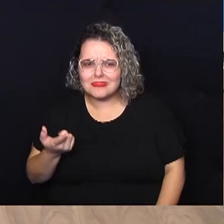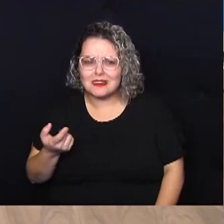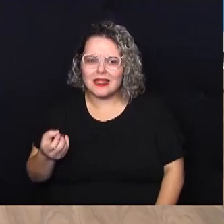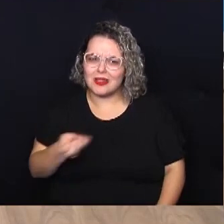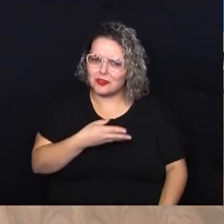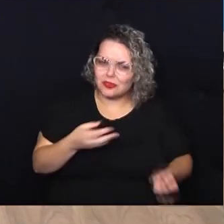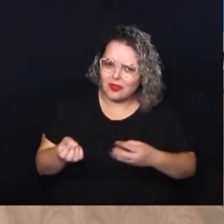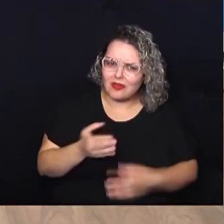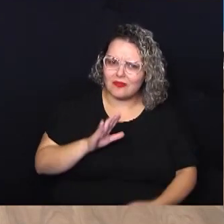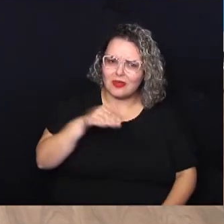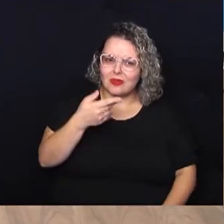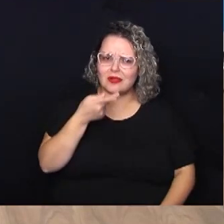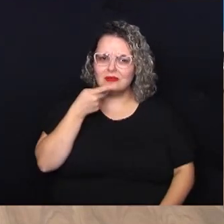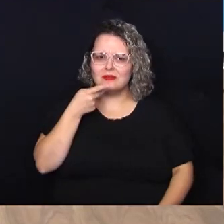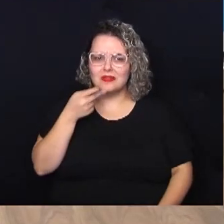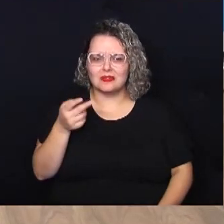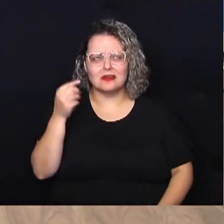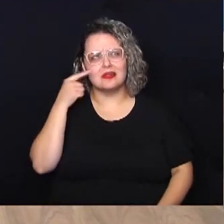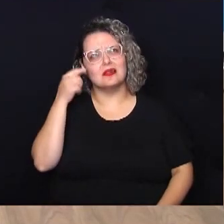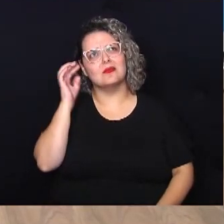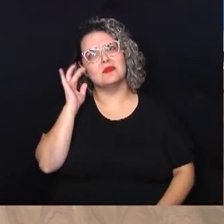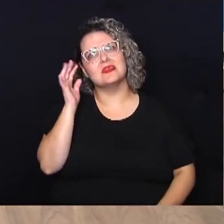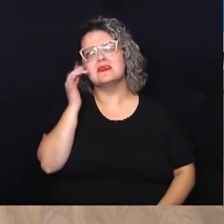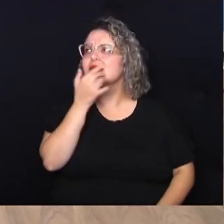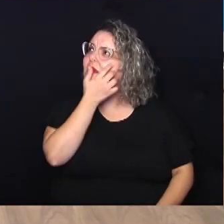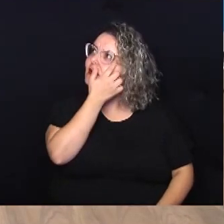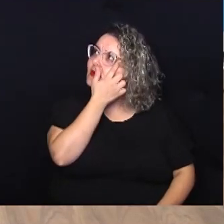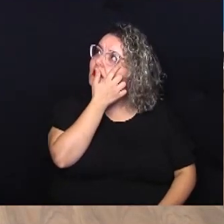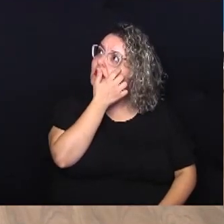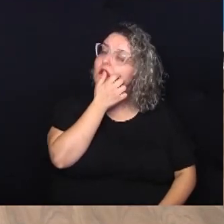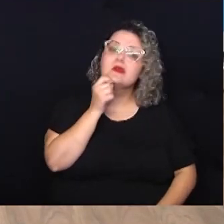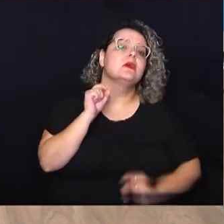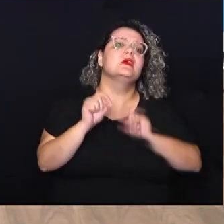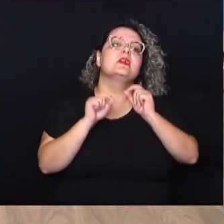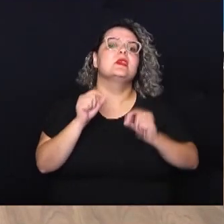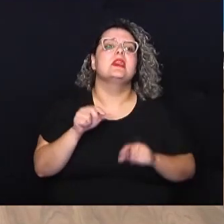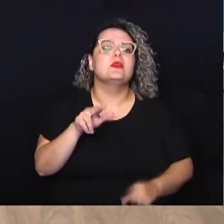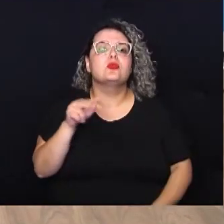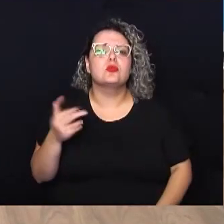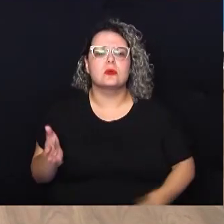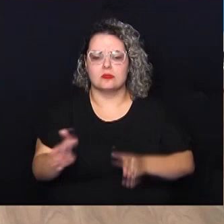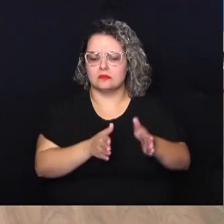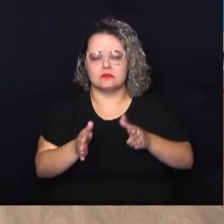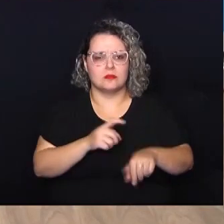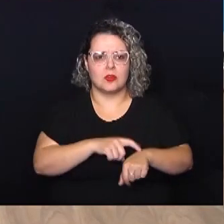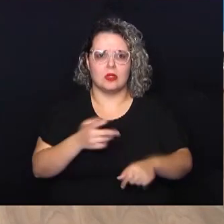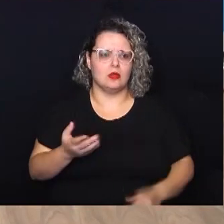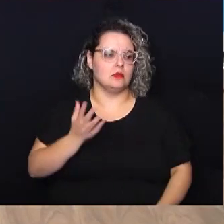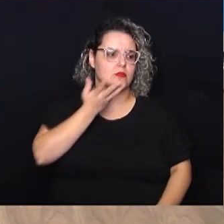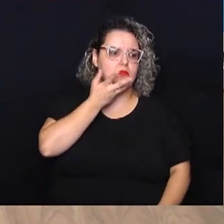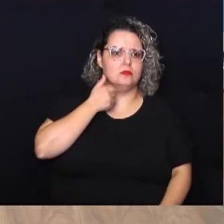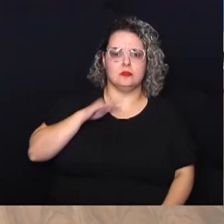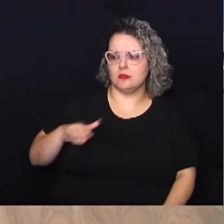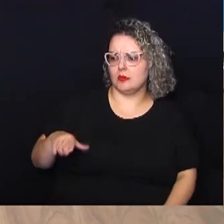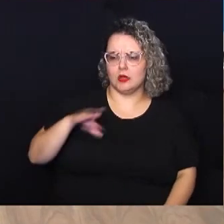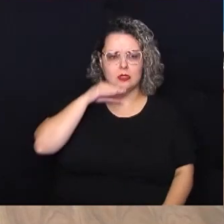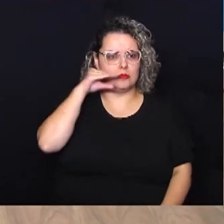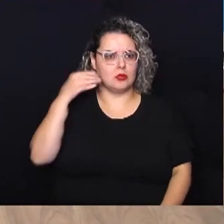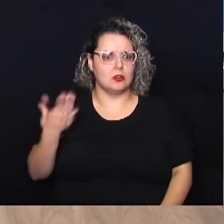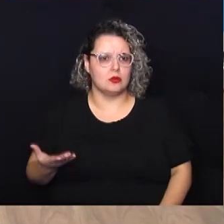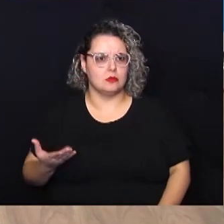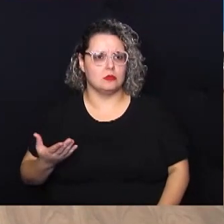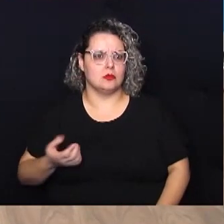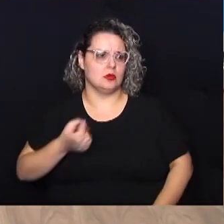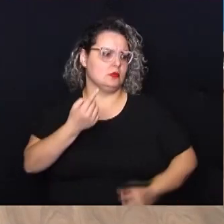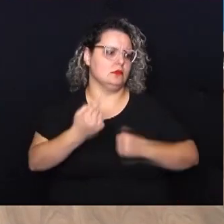Porque enquanto você estava dando essa resposta, eu estava pensando, quem nunca, né, passou por uma situação quando era criança ou adolescente, que